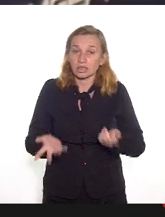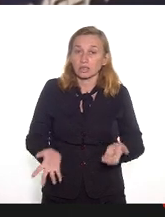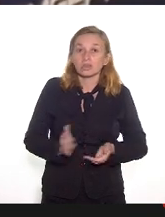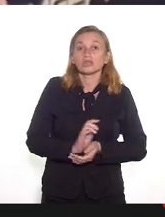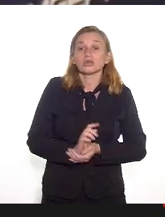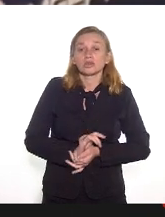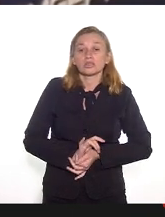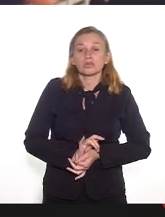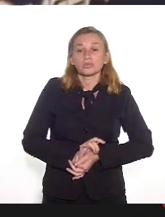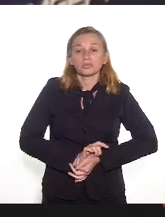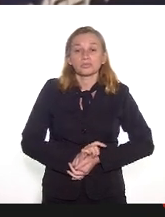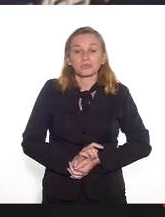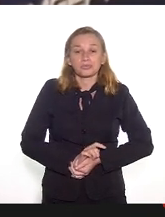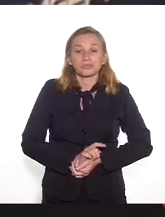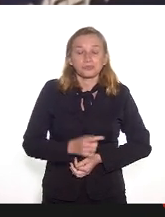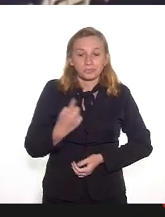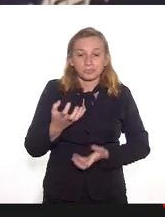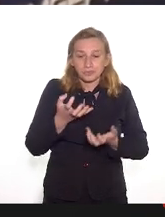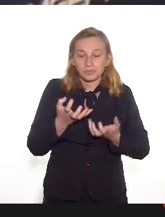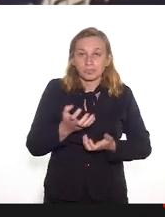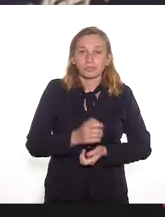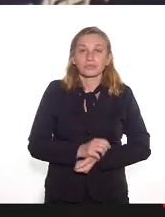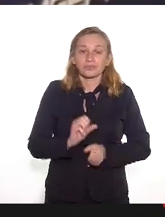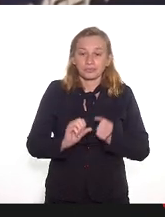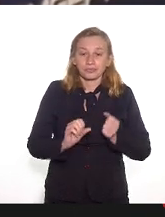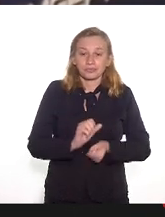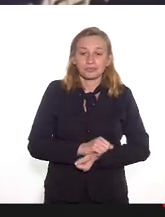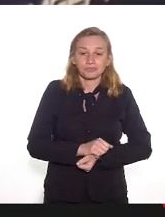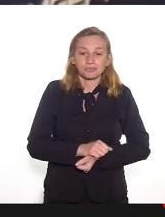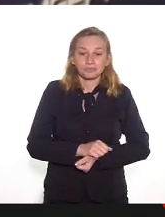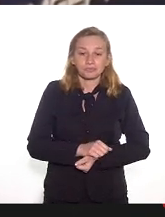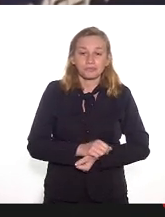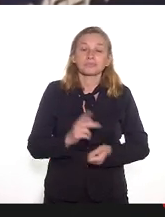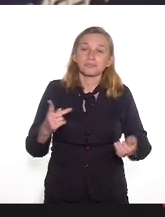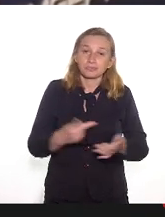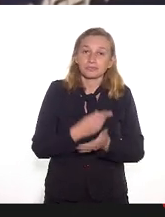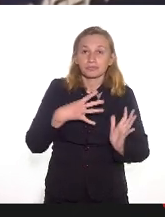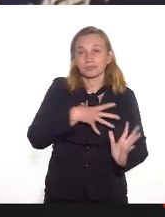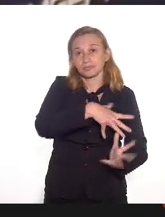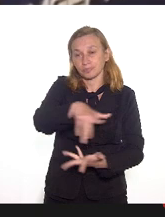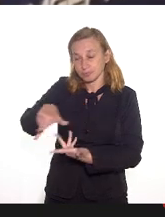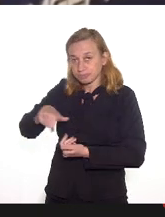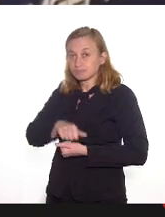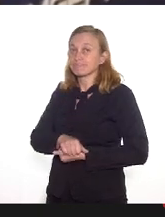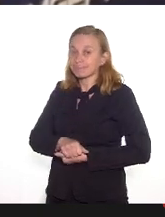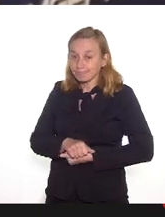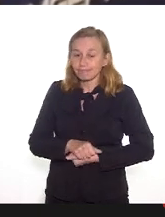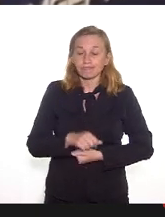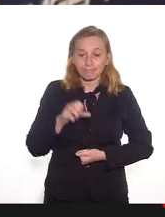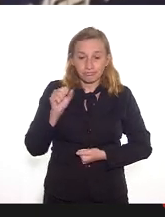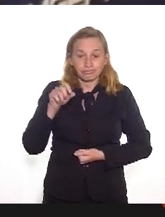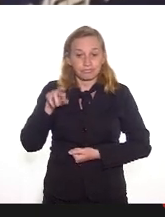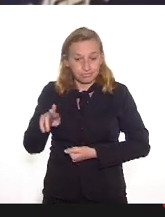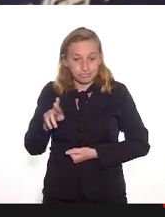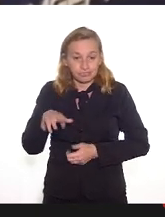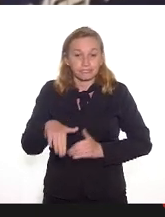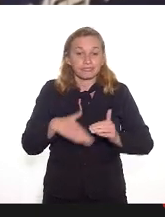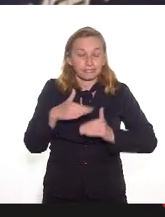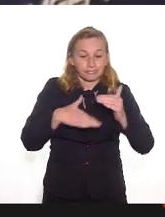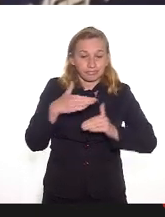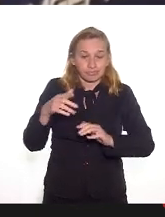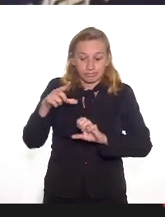Esse é isso que nós estamos pretendendo fazer. Como ocorre no mundo inteiro. Os clusters se desenvolvem. Os